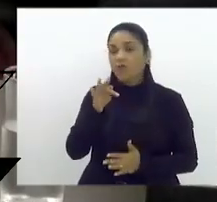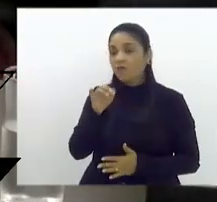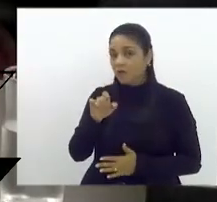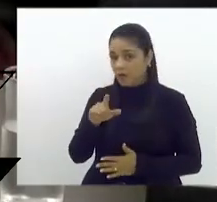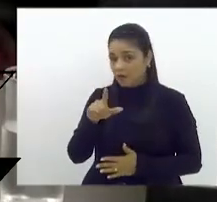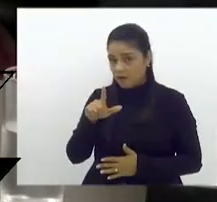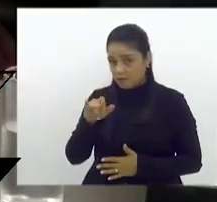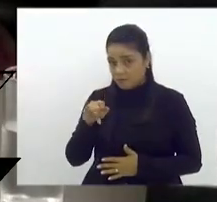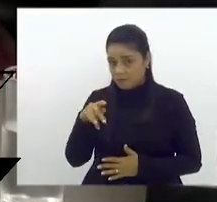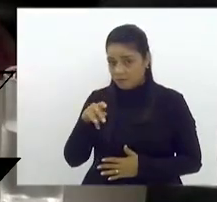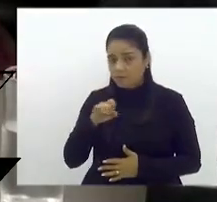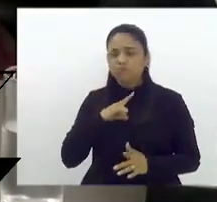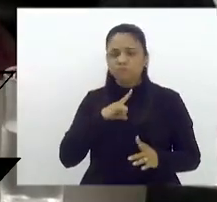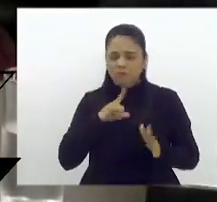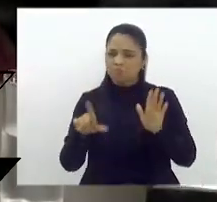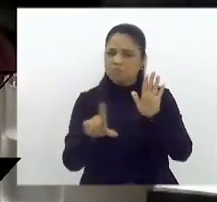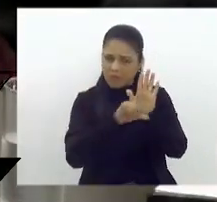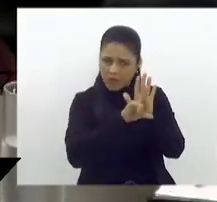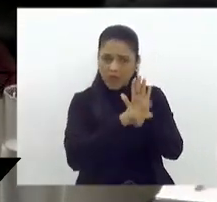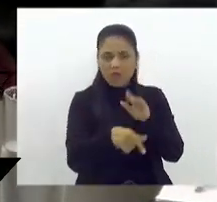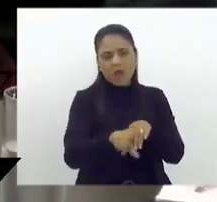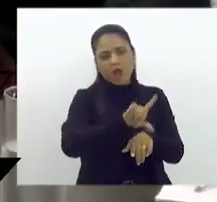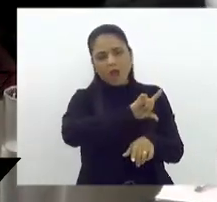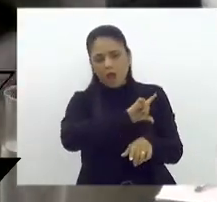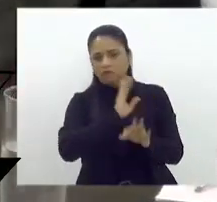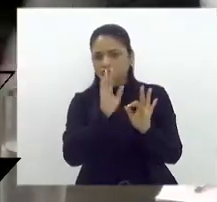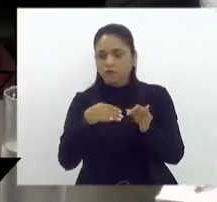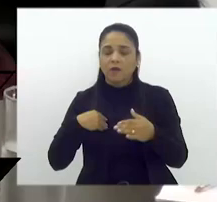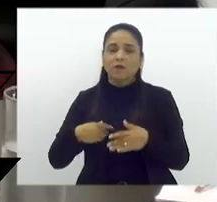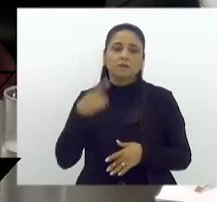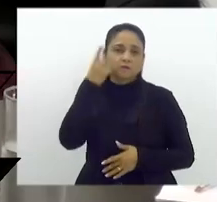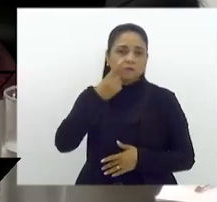fato, existe uma lei anterior da deputada Marta Rocha,